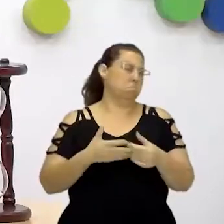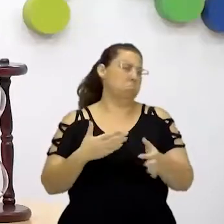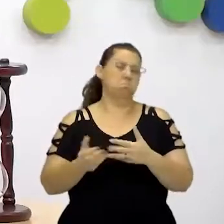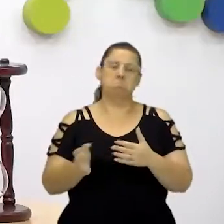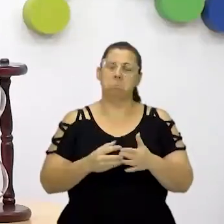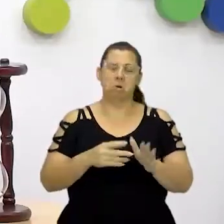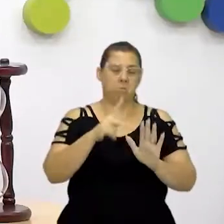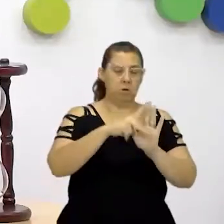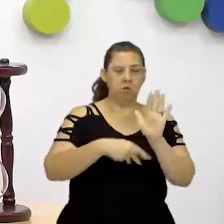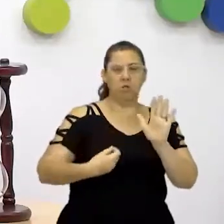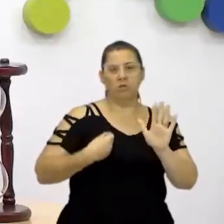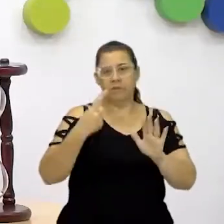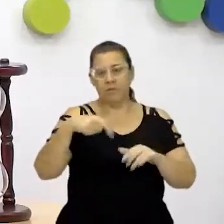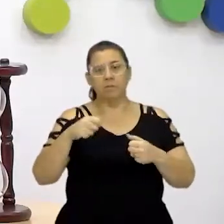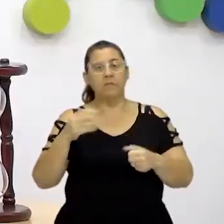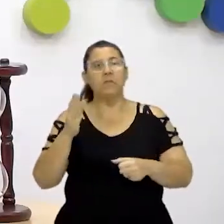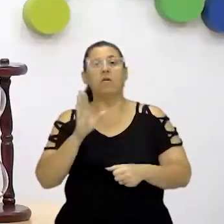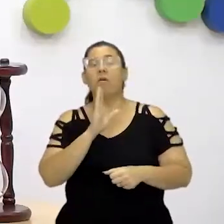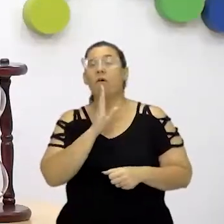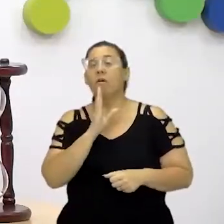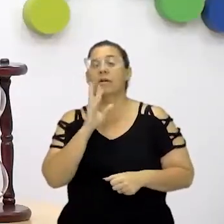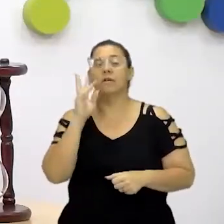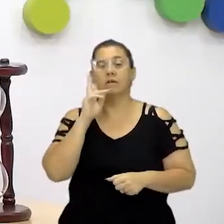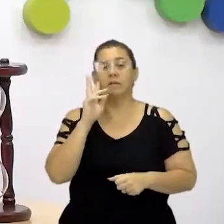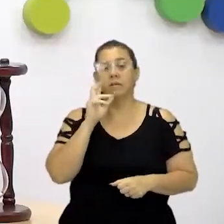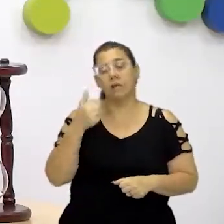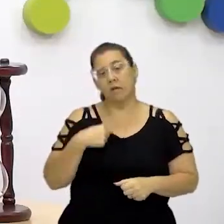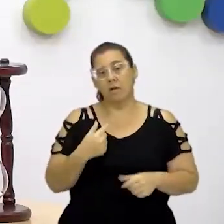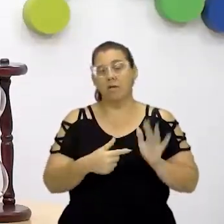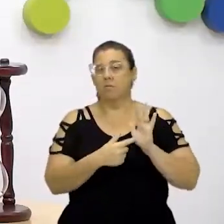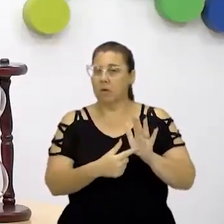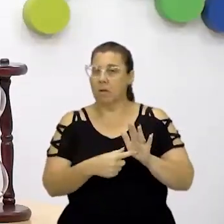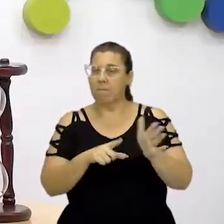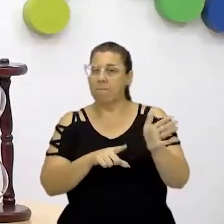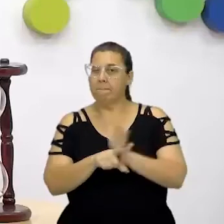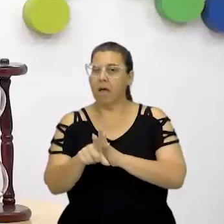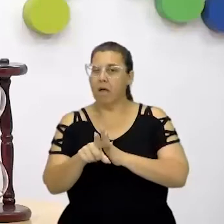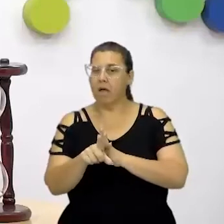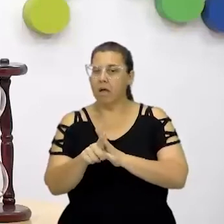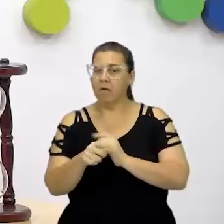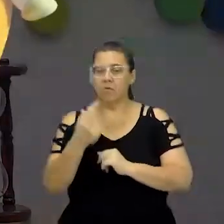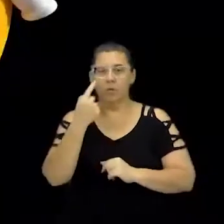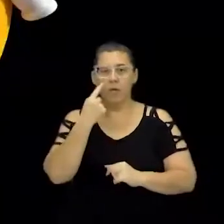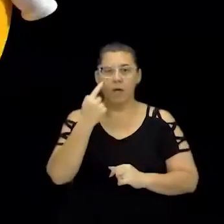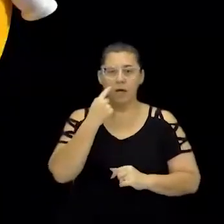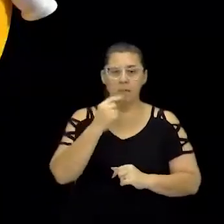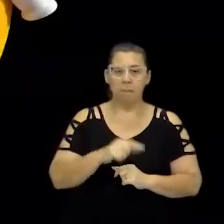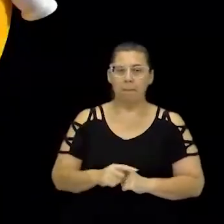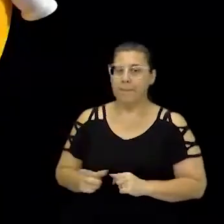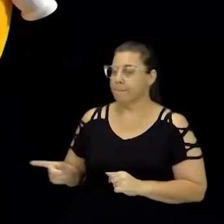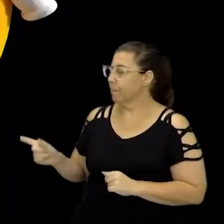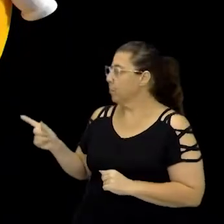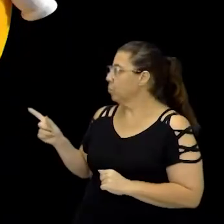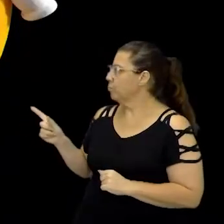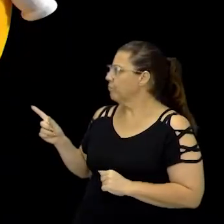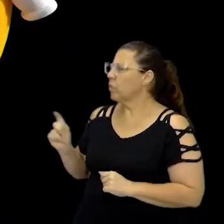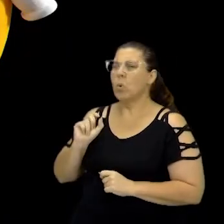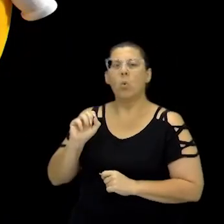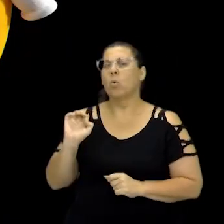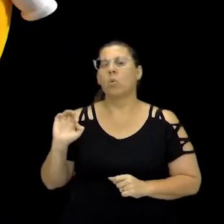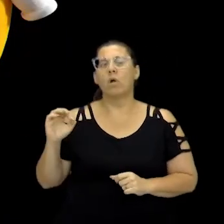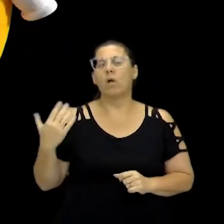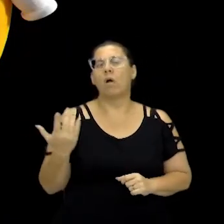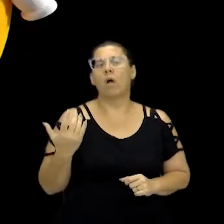projeto de vida, você precisa conhecer a história, eu coloquei uma questão aqui, dá uma olhadinha na tela. Olha lá, o que